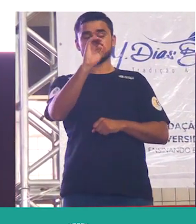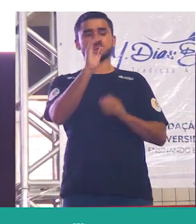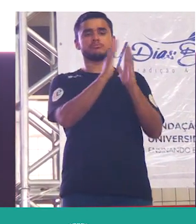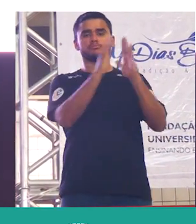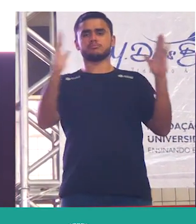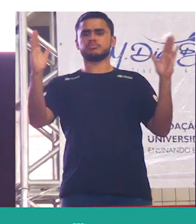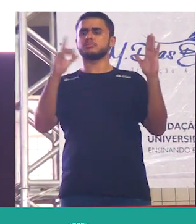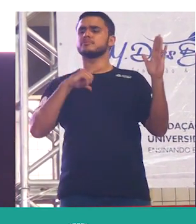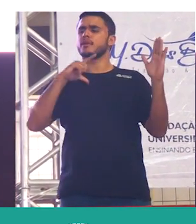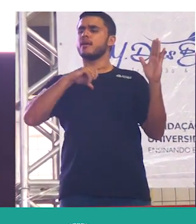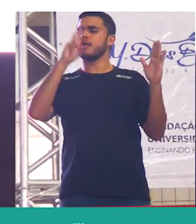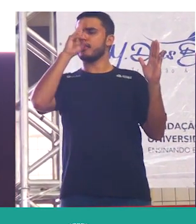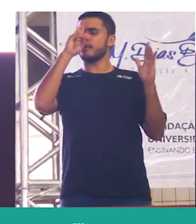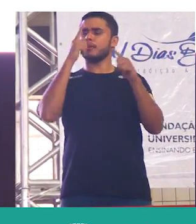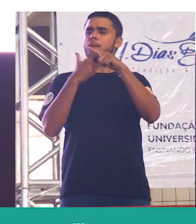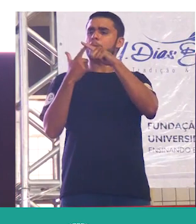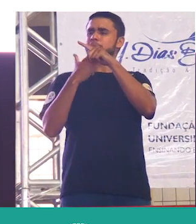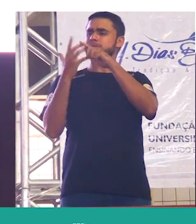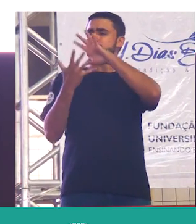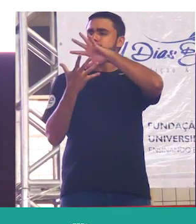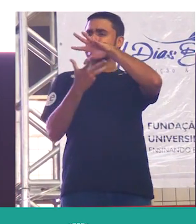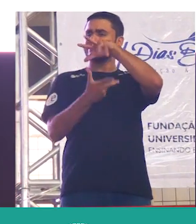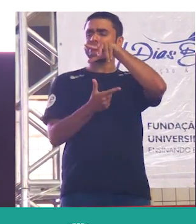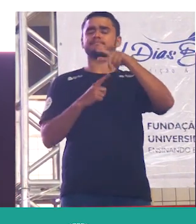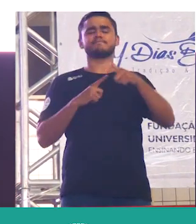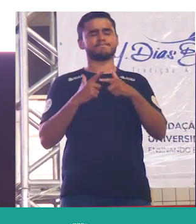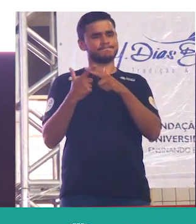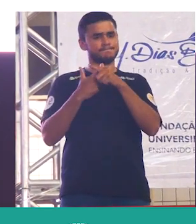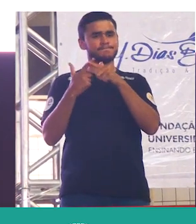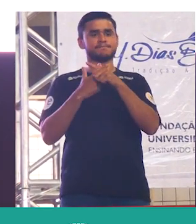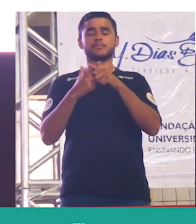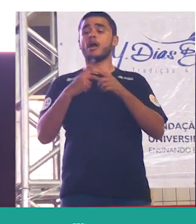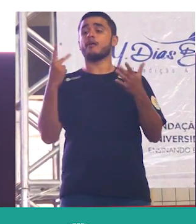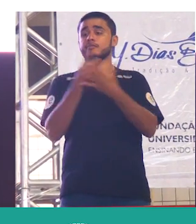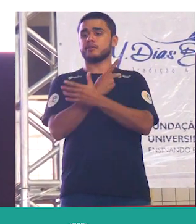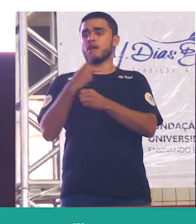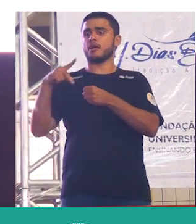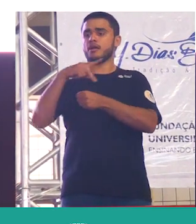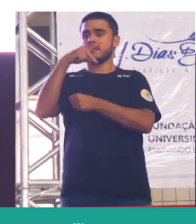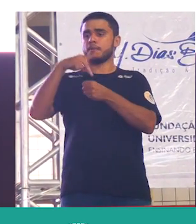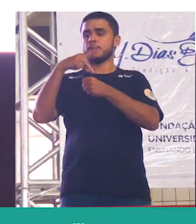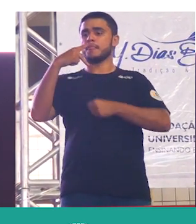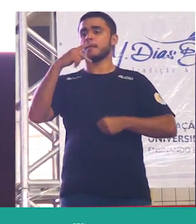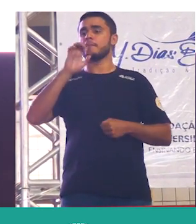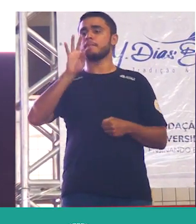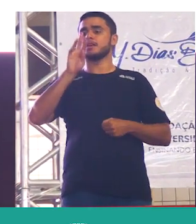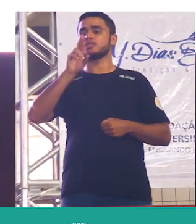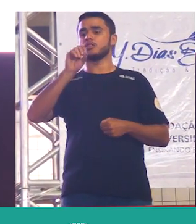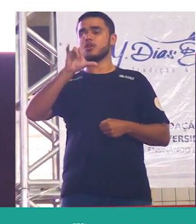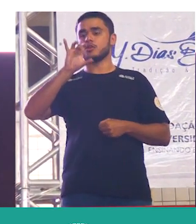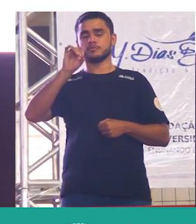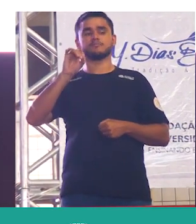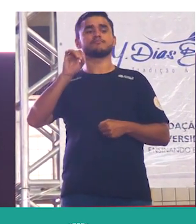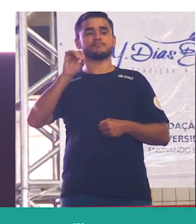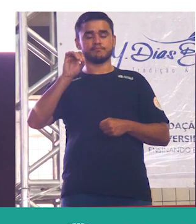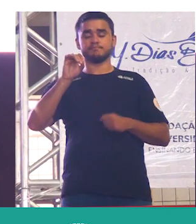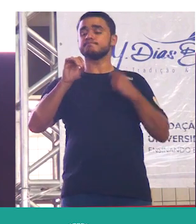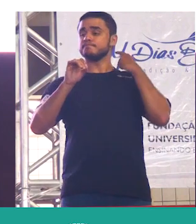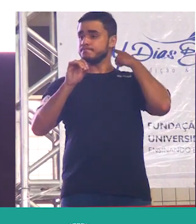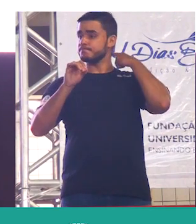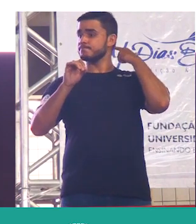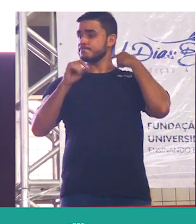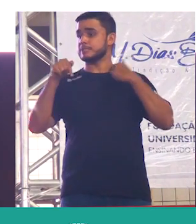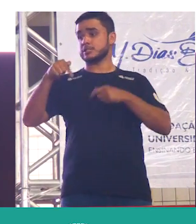no mundo uma crise muito séria de petróleo, a crise do petróleo, que afetou demais